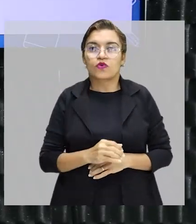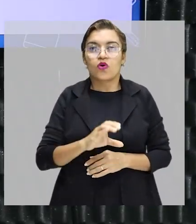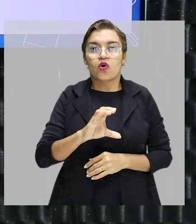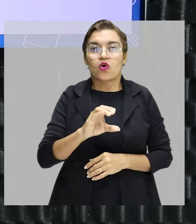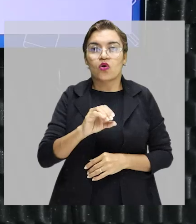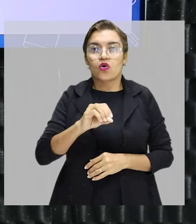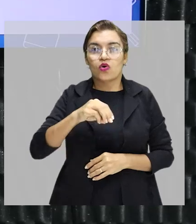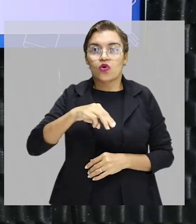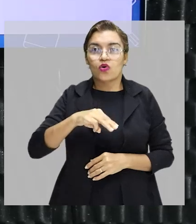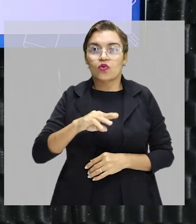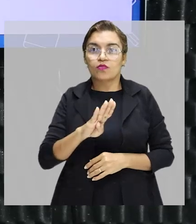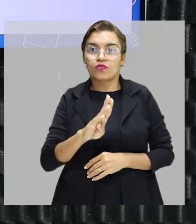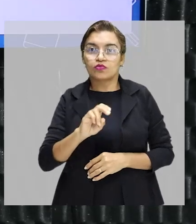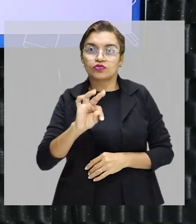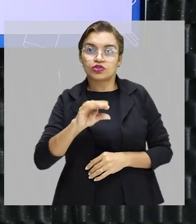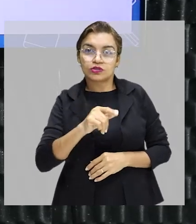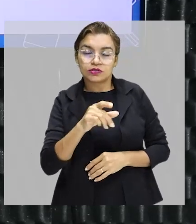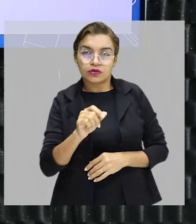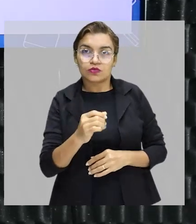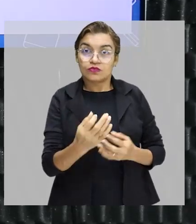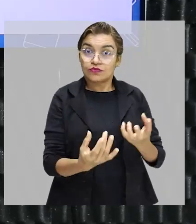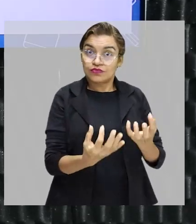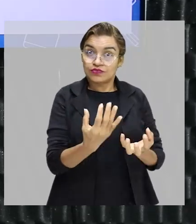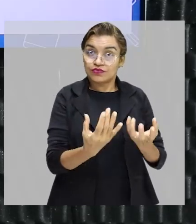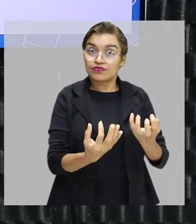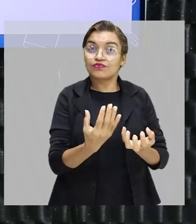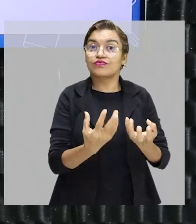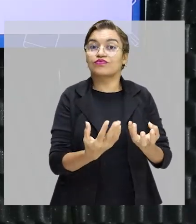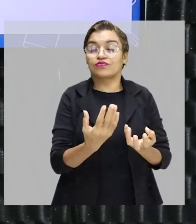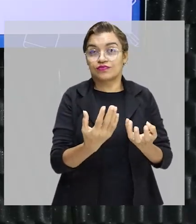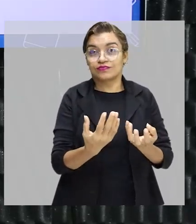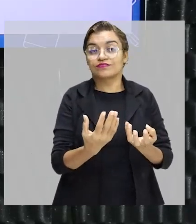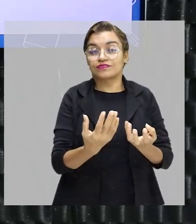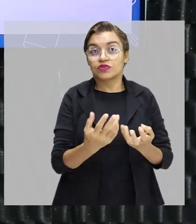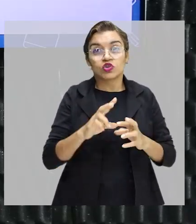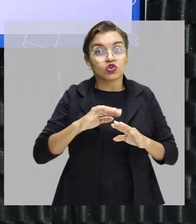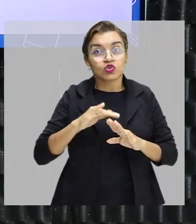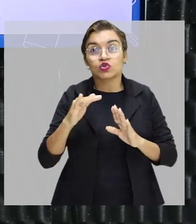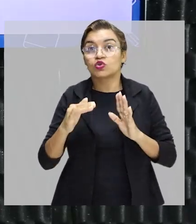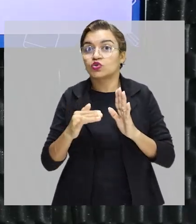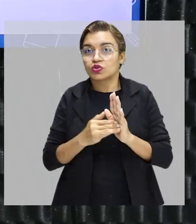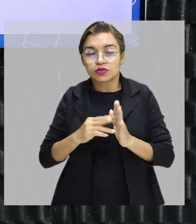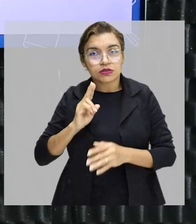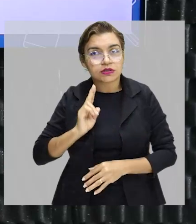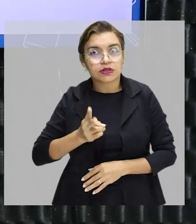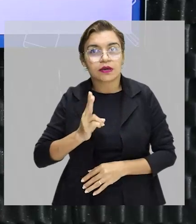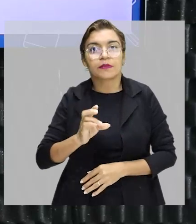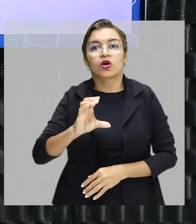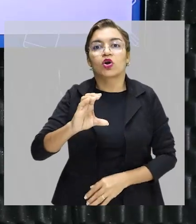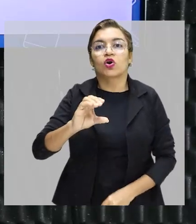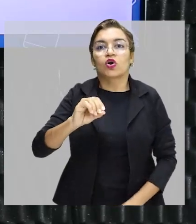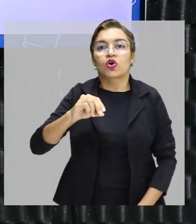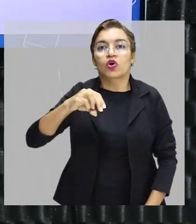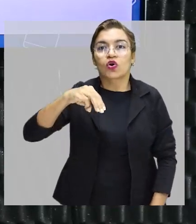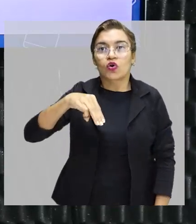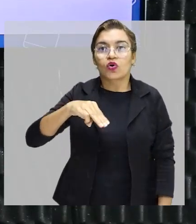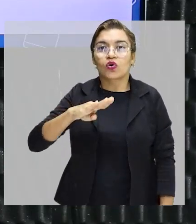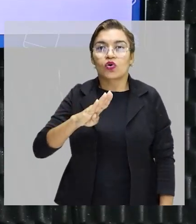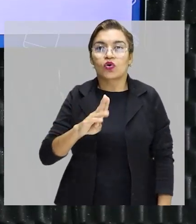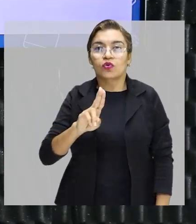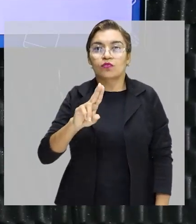combustão, ok, estamos falando de queima. Então, toda vez que comentarmos aqui na nossa aula